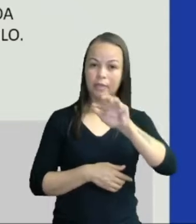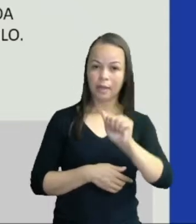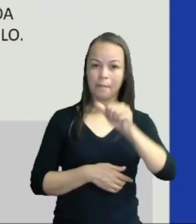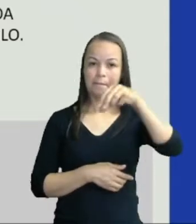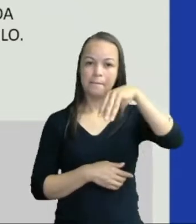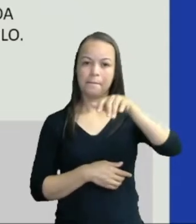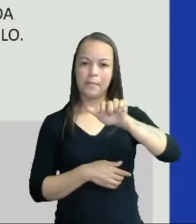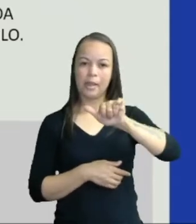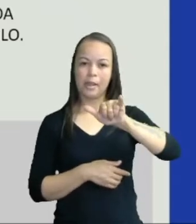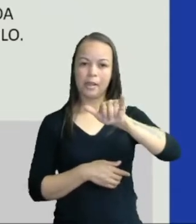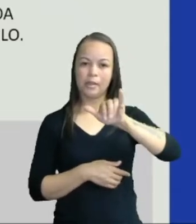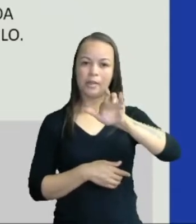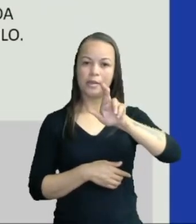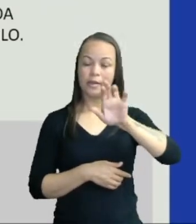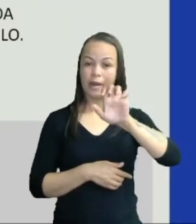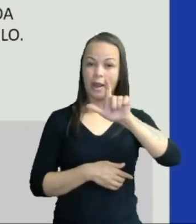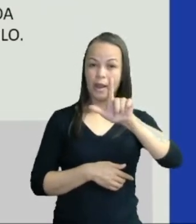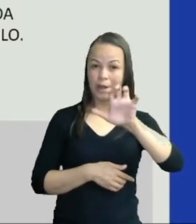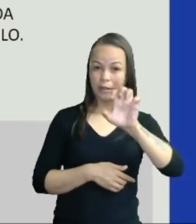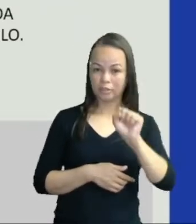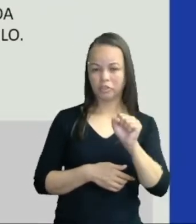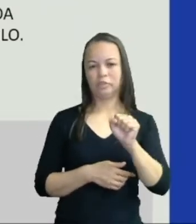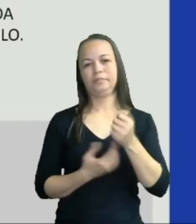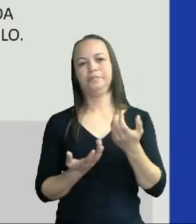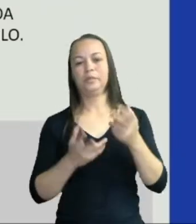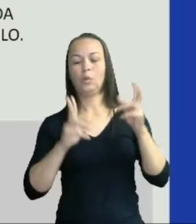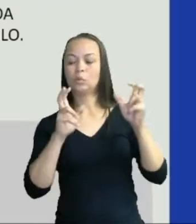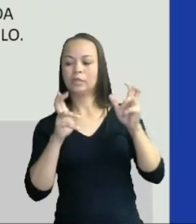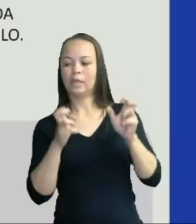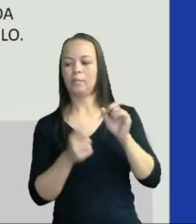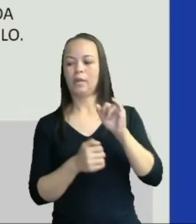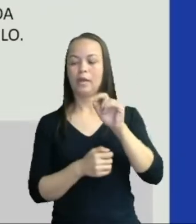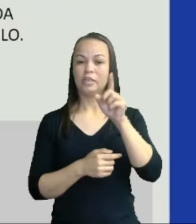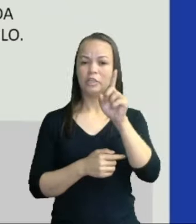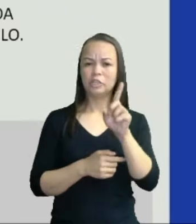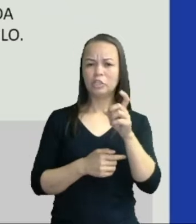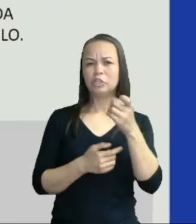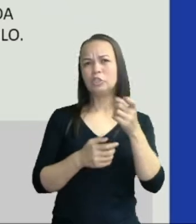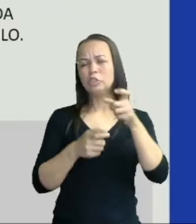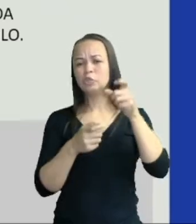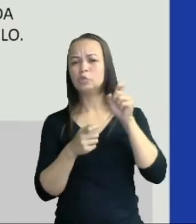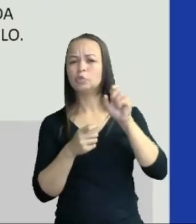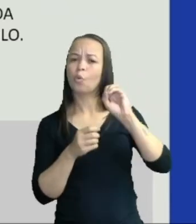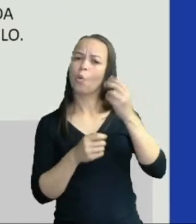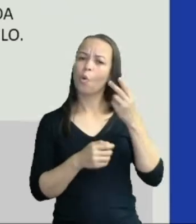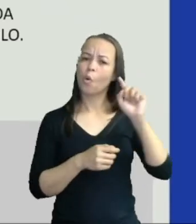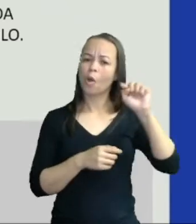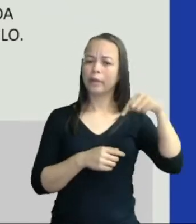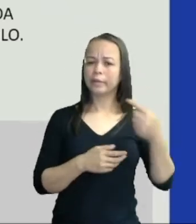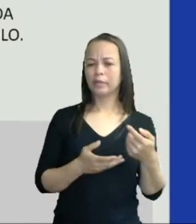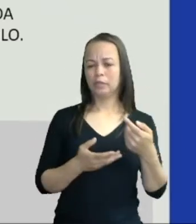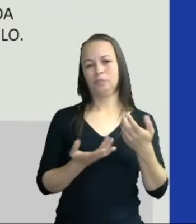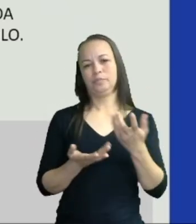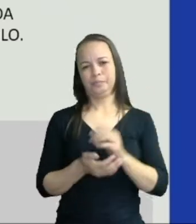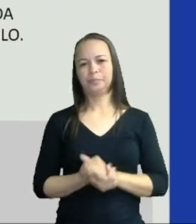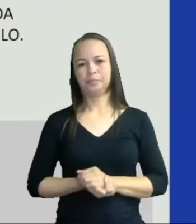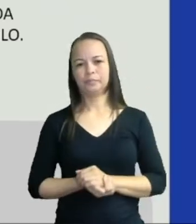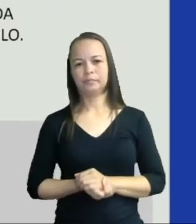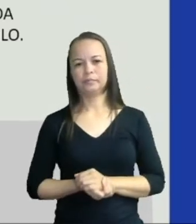ou aquilo. Então, vamos lá? Vamos para o nosso poema? Ou isto ou aquilo, Cecília